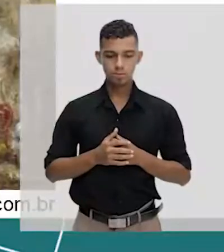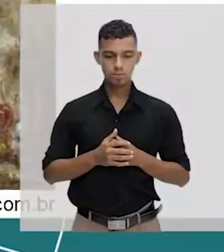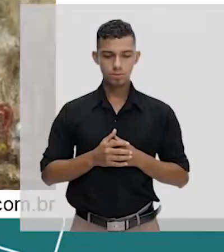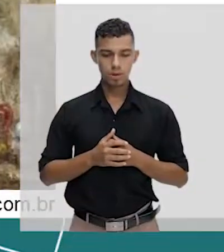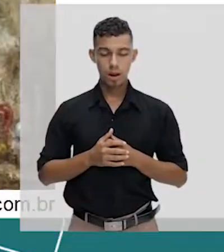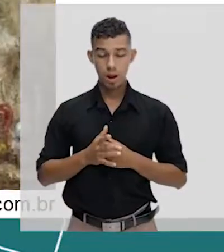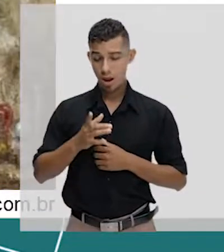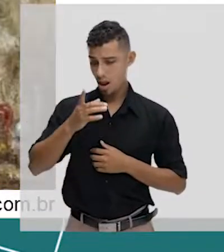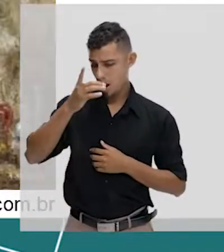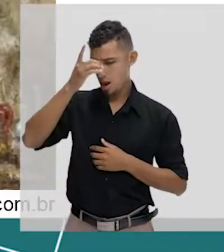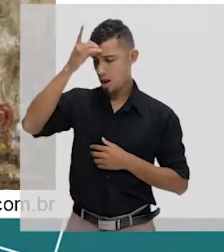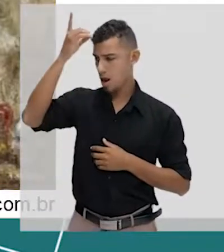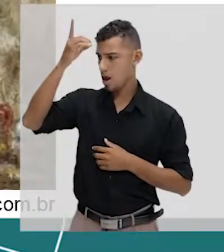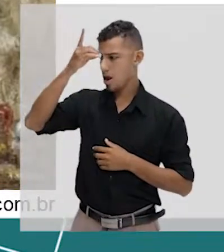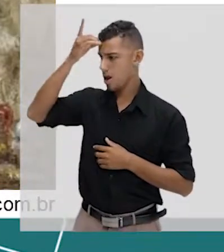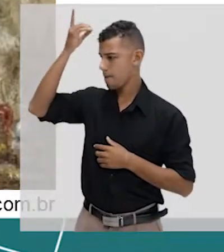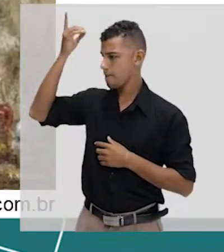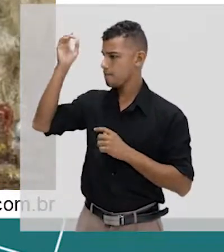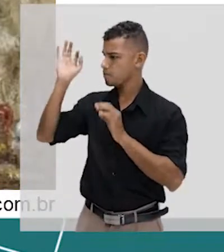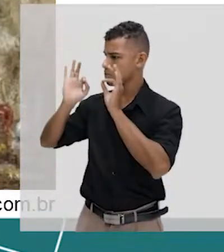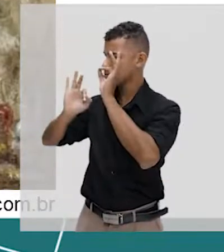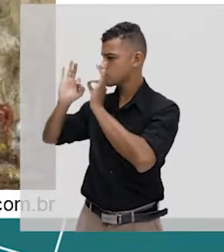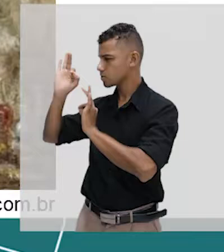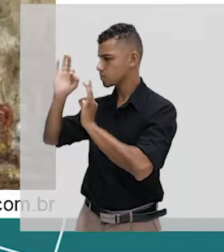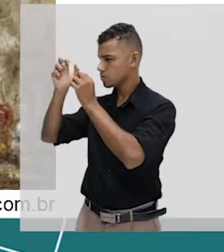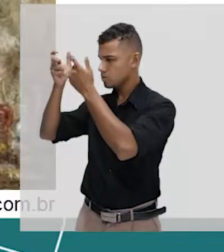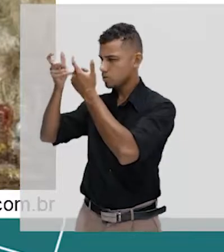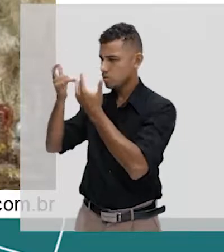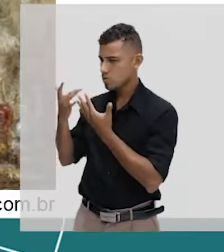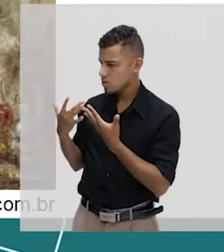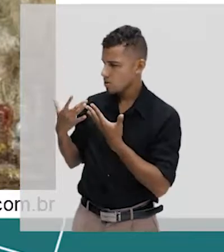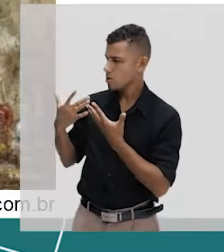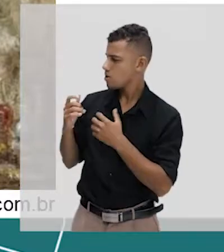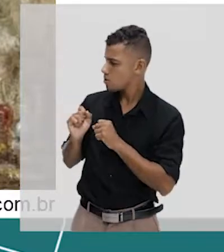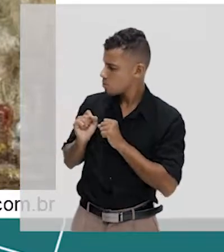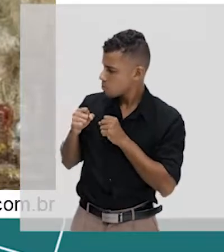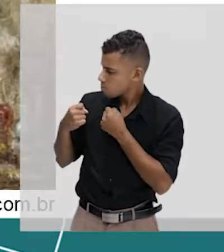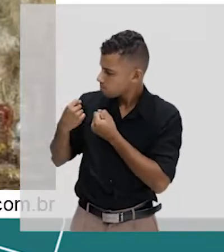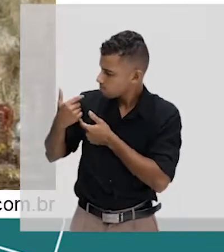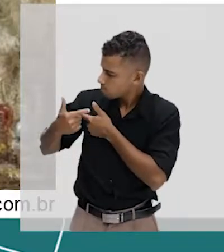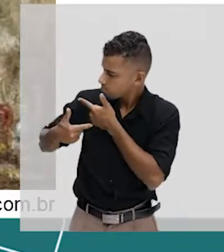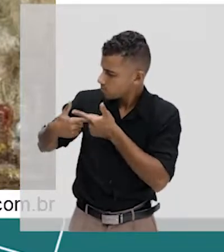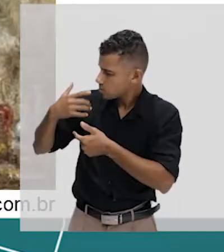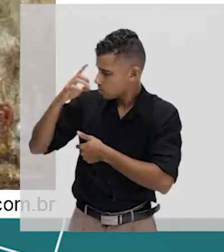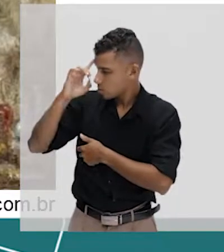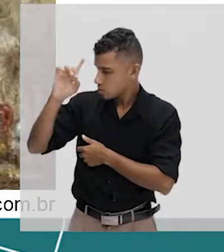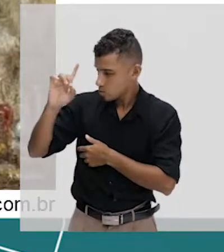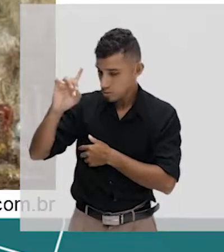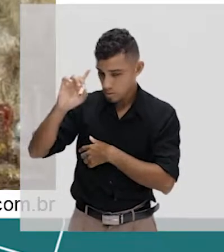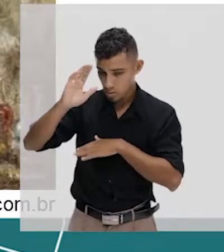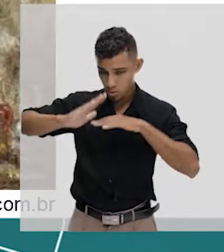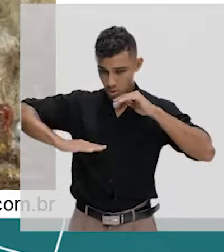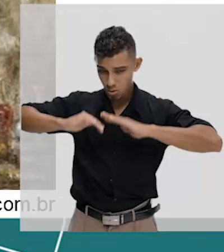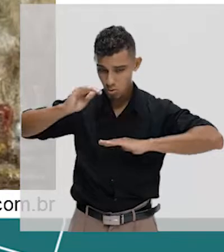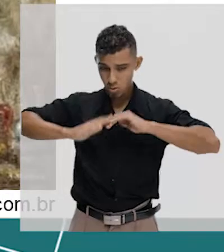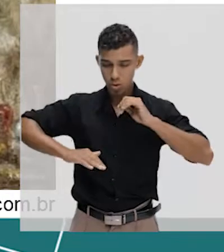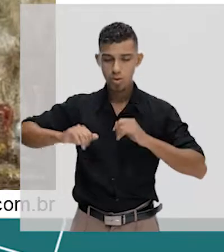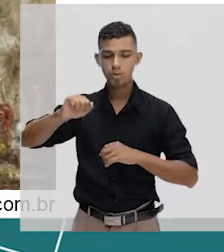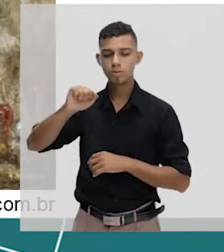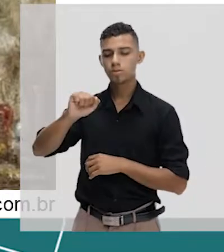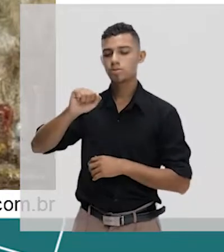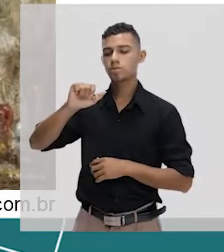Essas ideias, elas justificaram os dias de trabalho árduo dos alquimistas, entre os